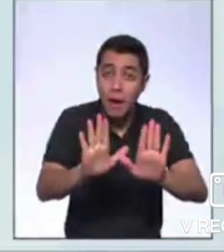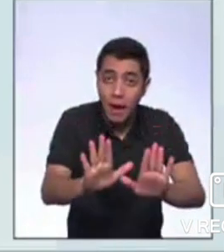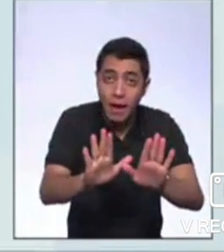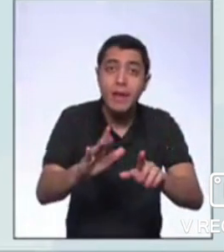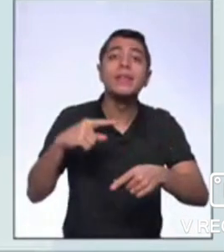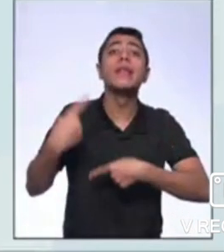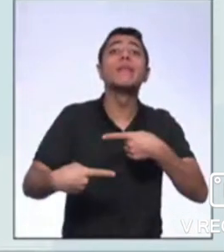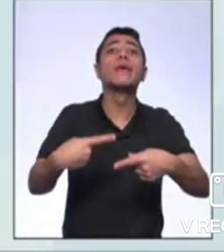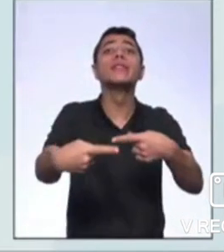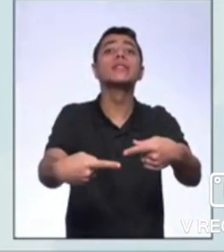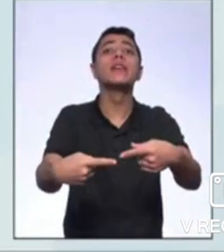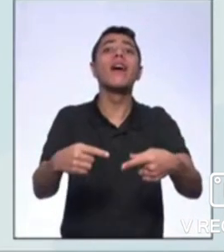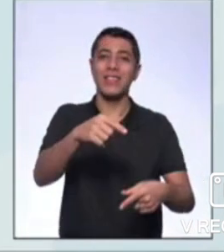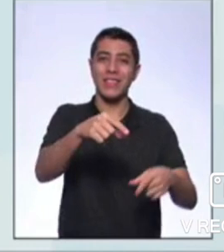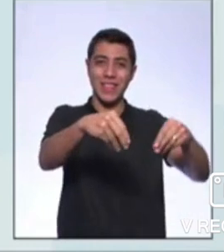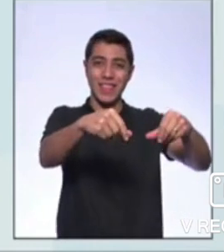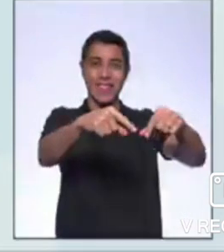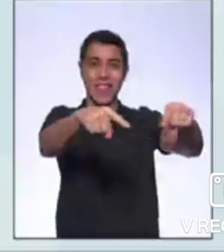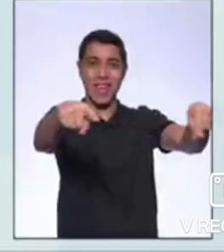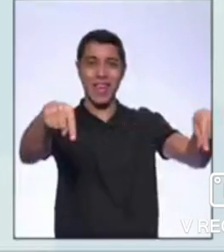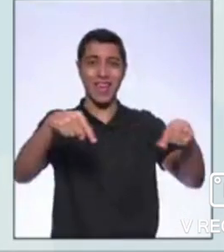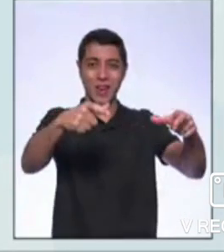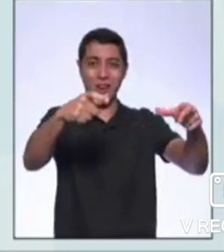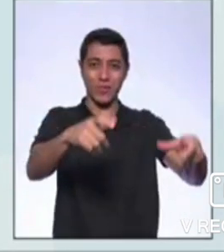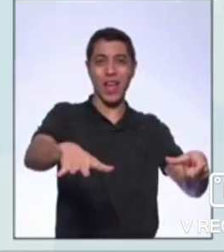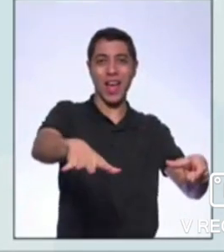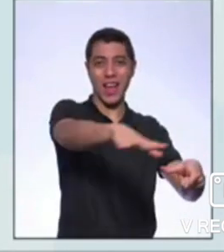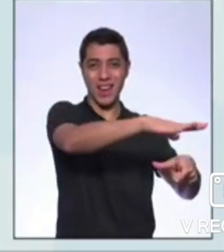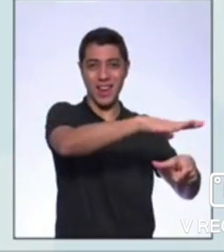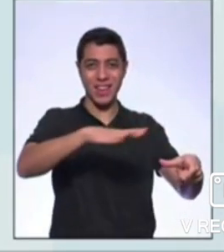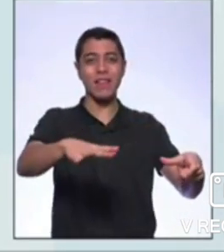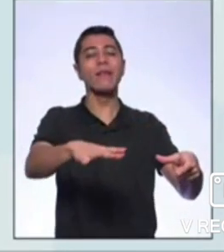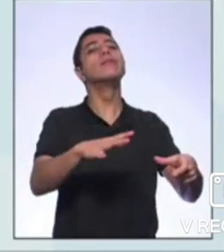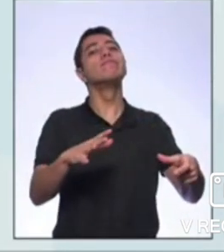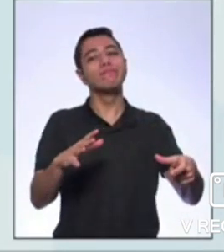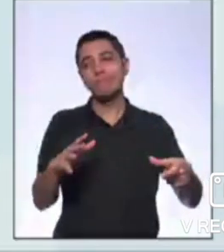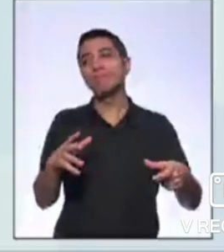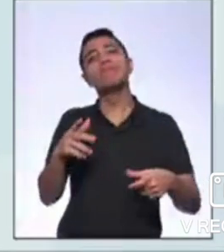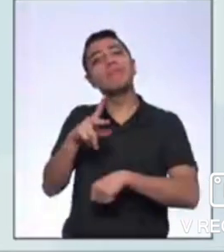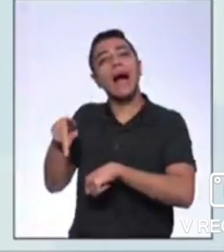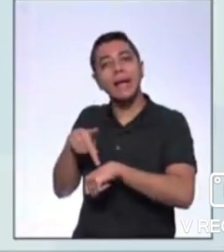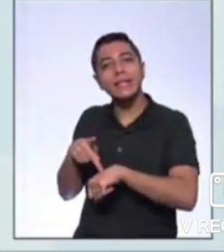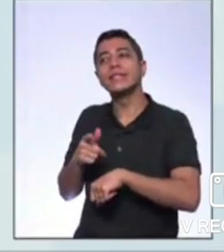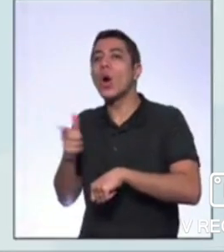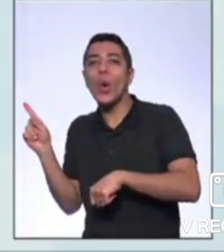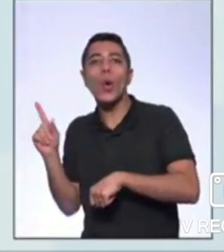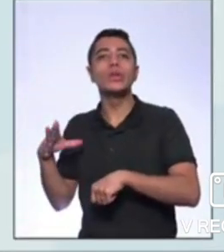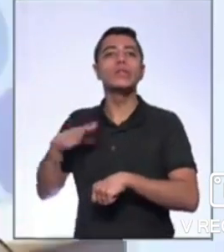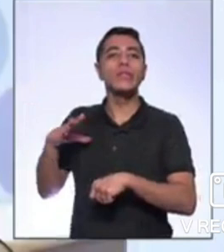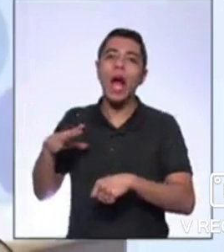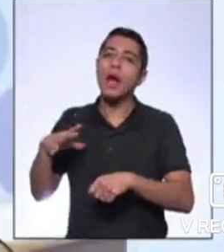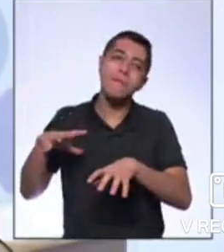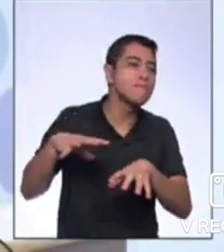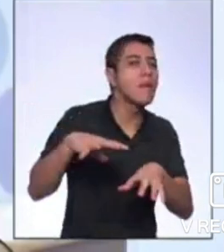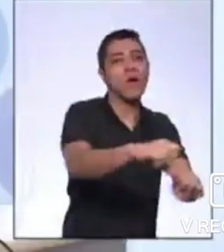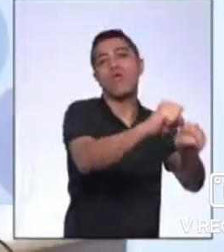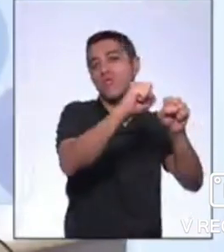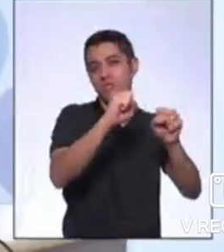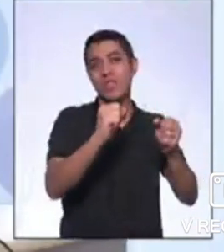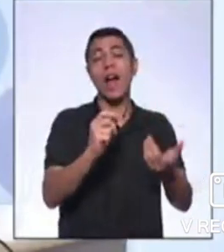invasões e conquista a esse território, incluindo a invasão e conquista dos romanos. Então, nunca que os hebreus